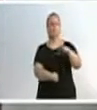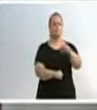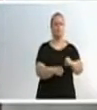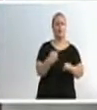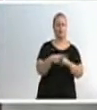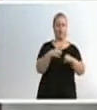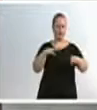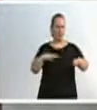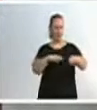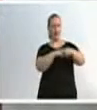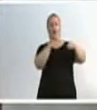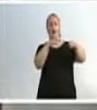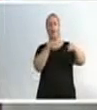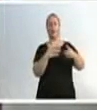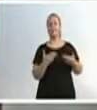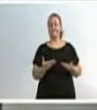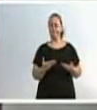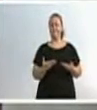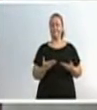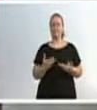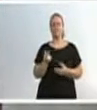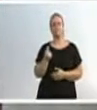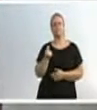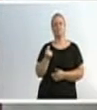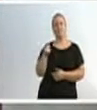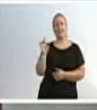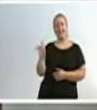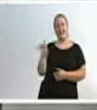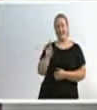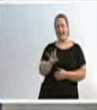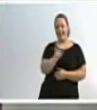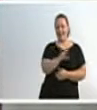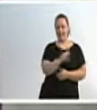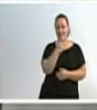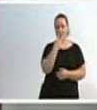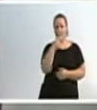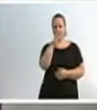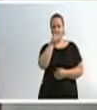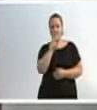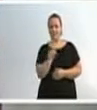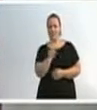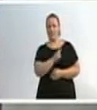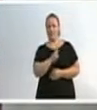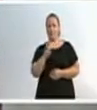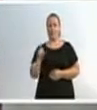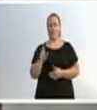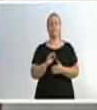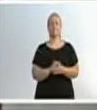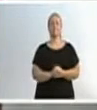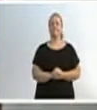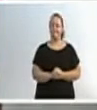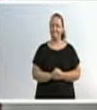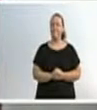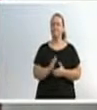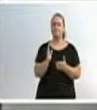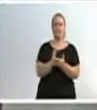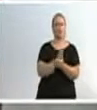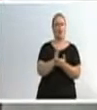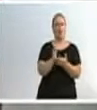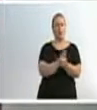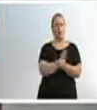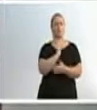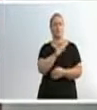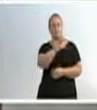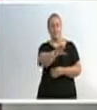e um custo de aproximadamente R$ 450 por animal que está lá. Nós temos animais que foram pegos da questão da rua e que estão